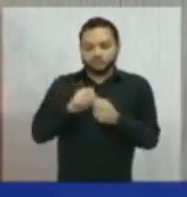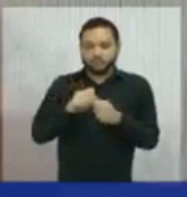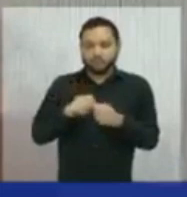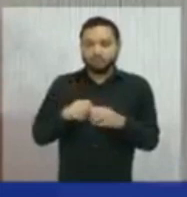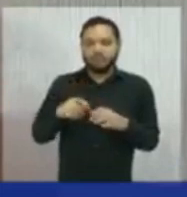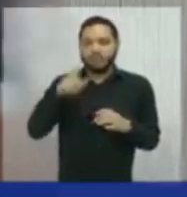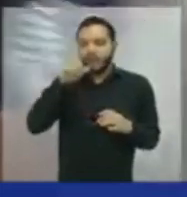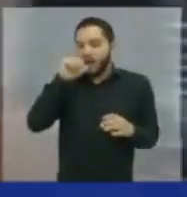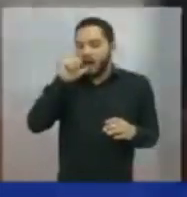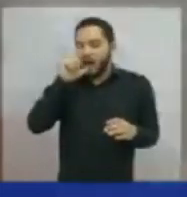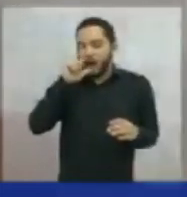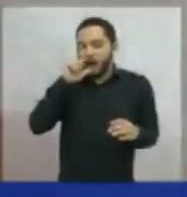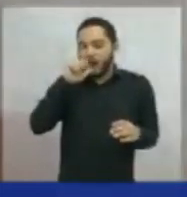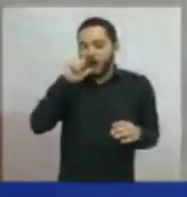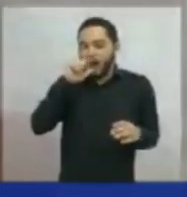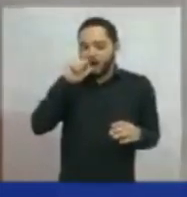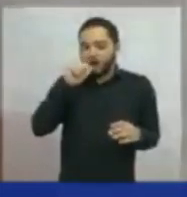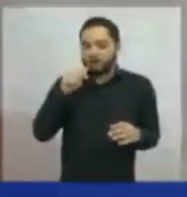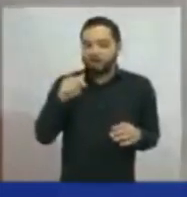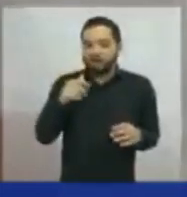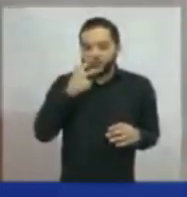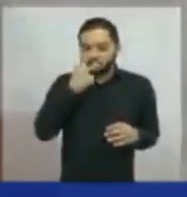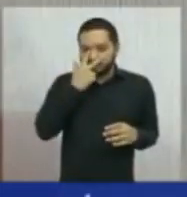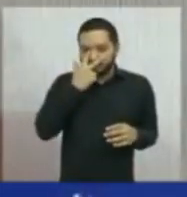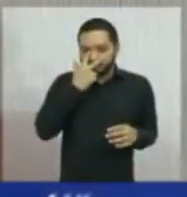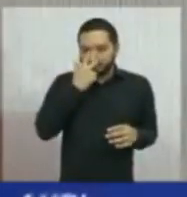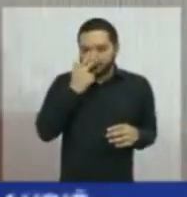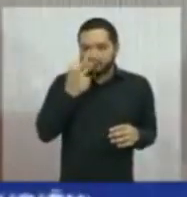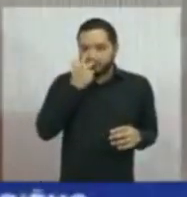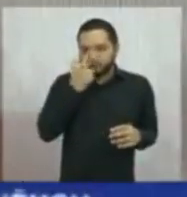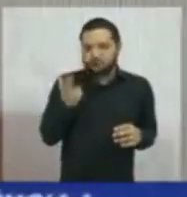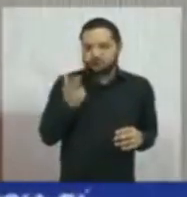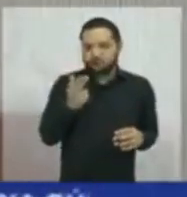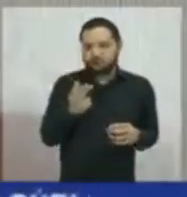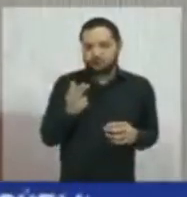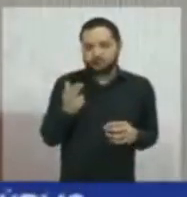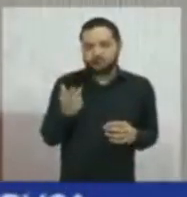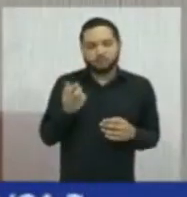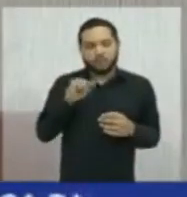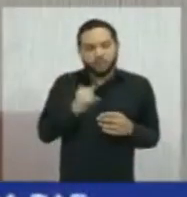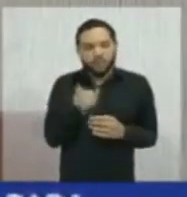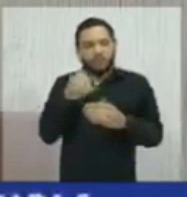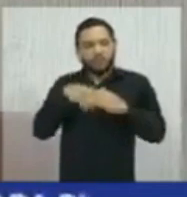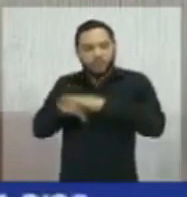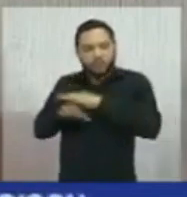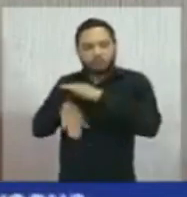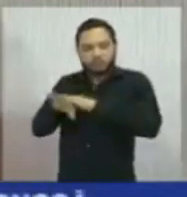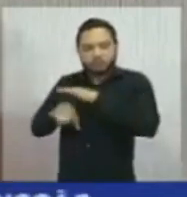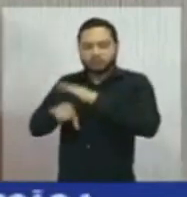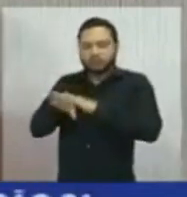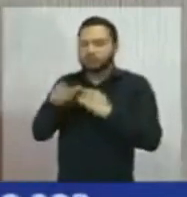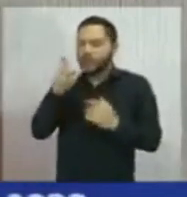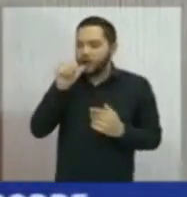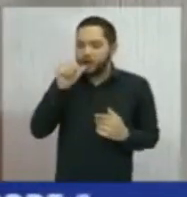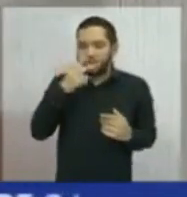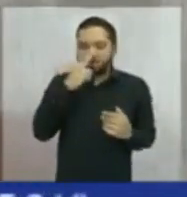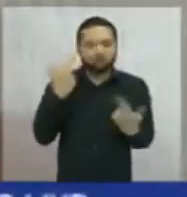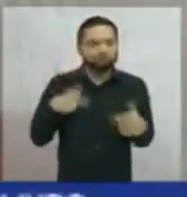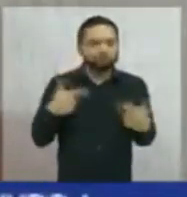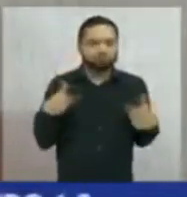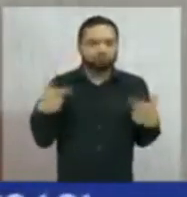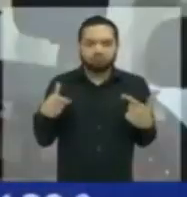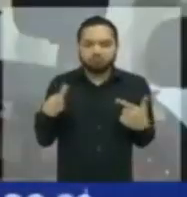que chove, me parece algo natural, mas não é o que acontece. Não se faz. Na verdade, aquela